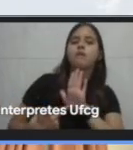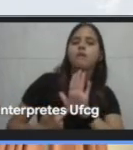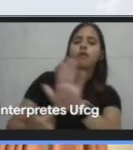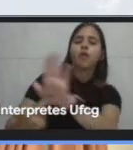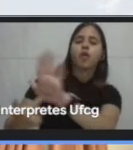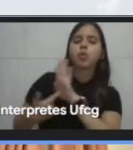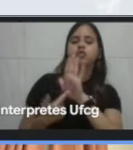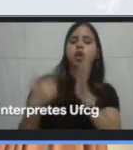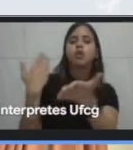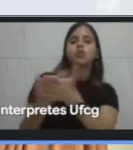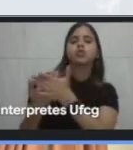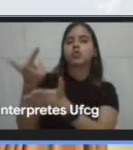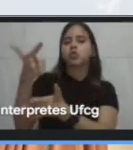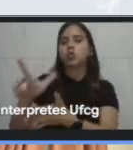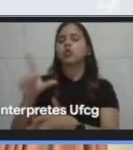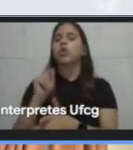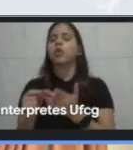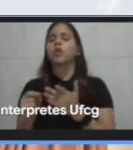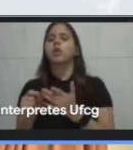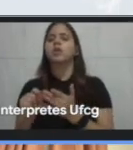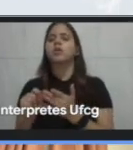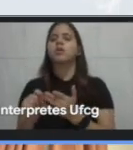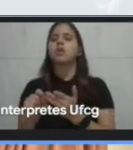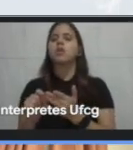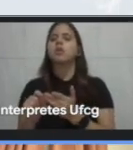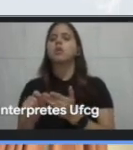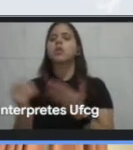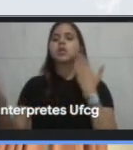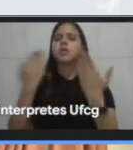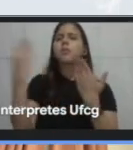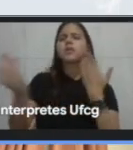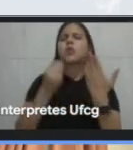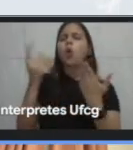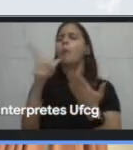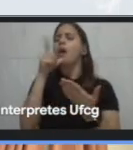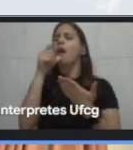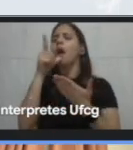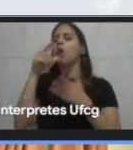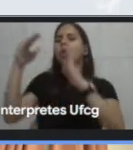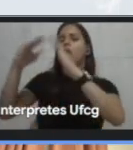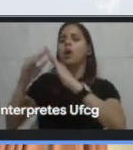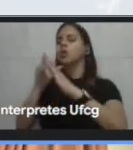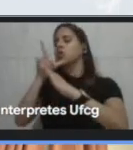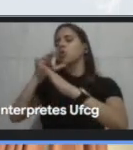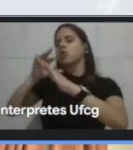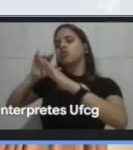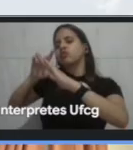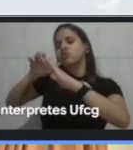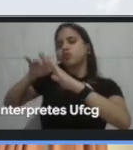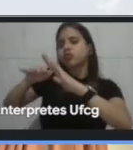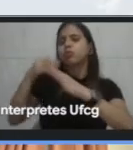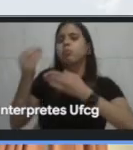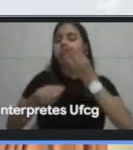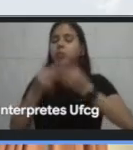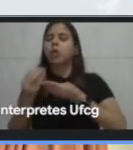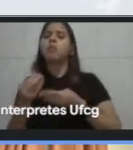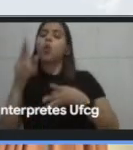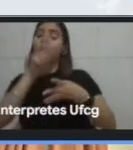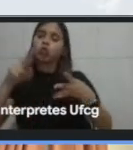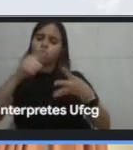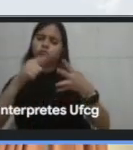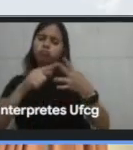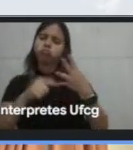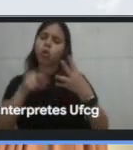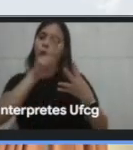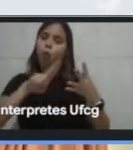estudo de simulação de demanda de água doméstica, que utilizou essas 4 variáveis, mas a gente parou para pensar e fez, mas